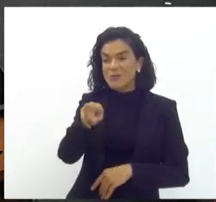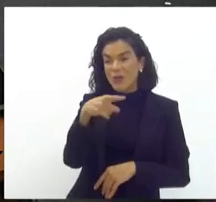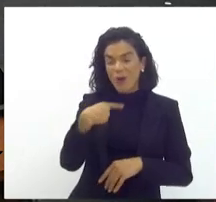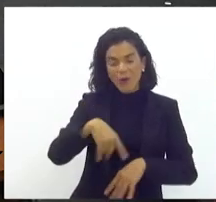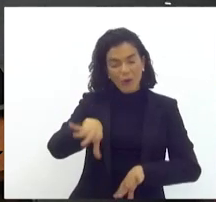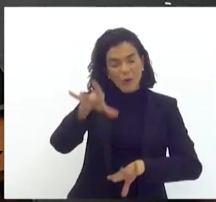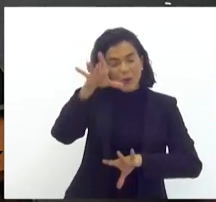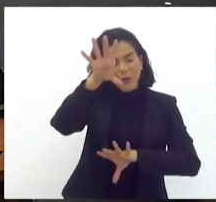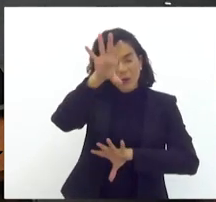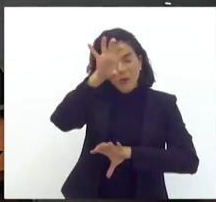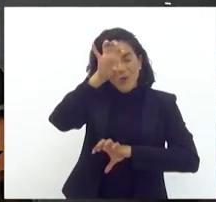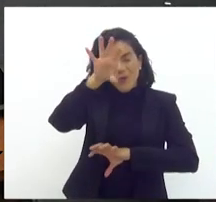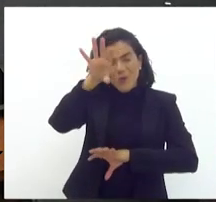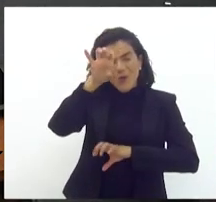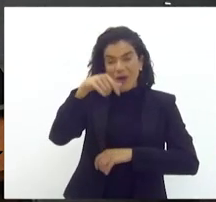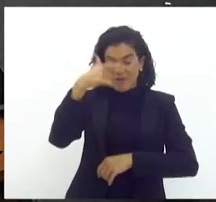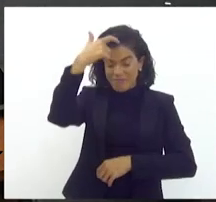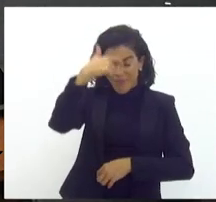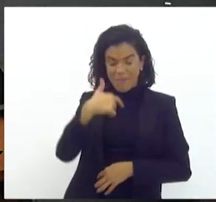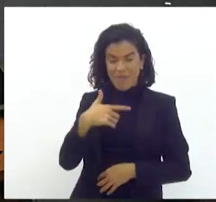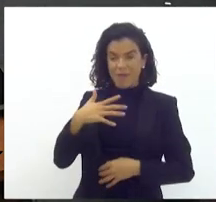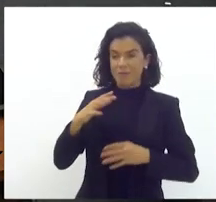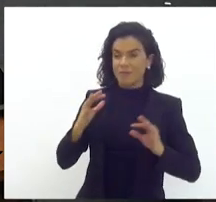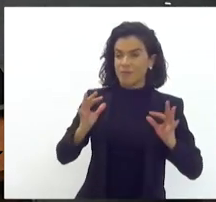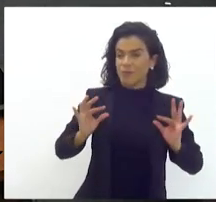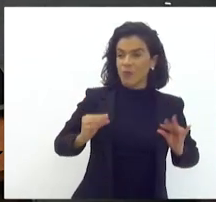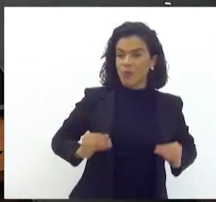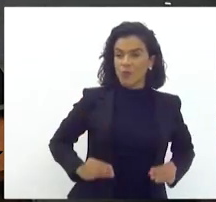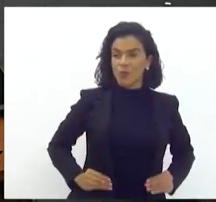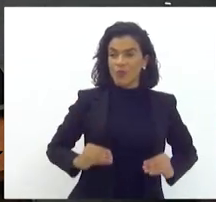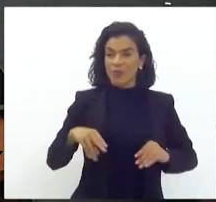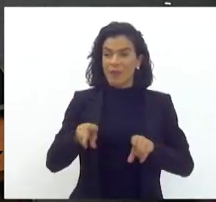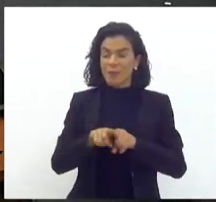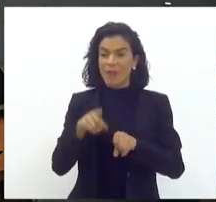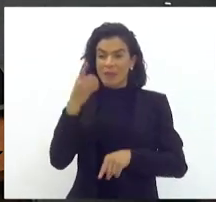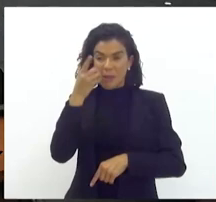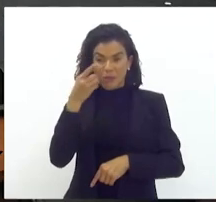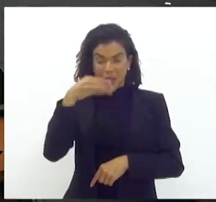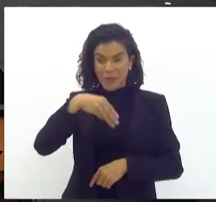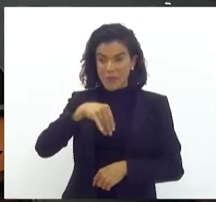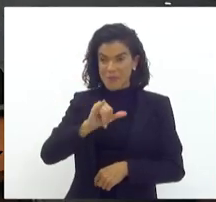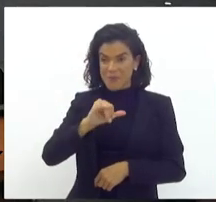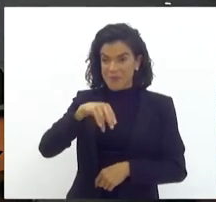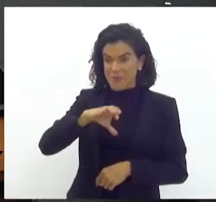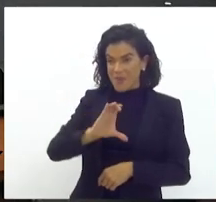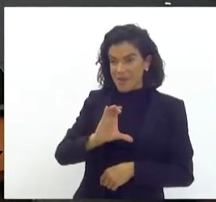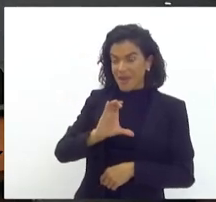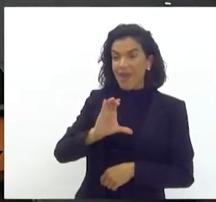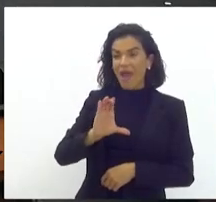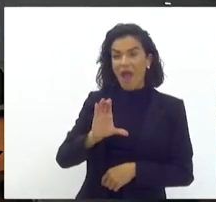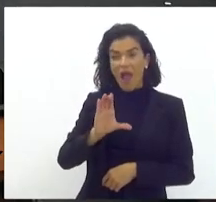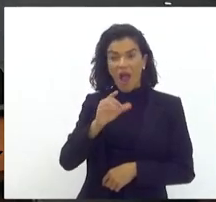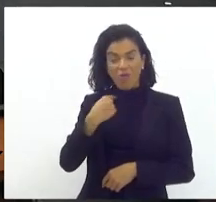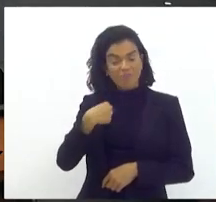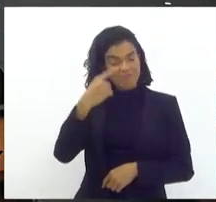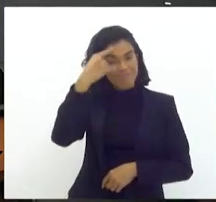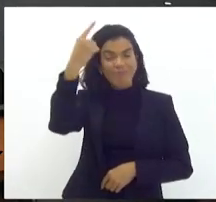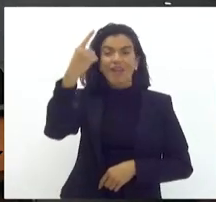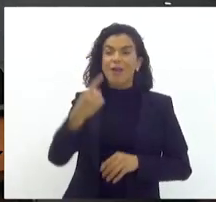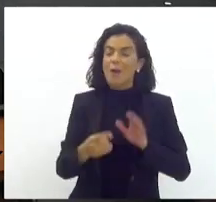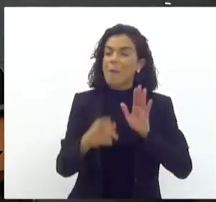se esperou talvez na minha figura e da figura do deputado Carlos Smith ao produzir esse projeto